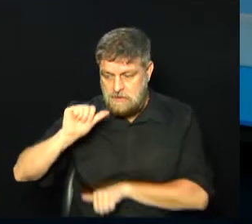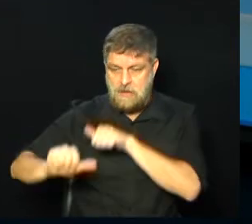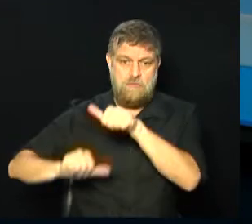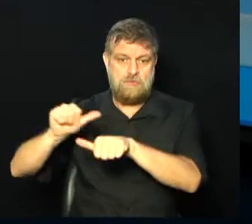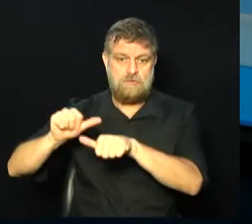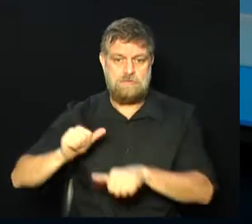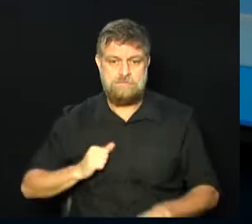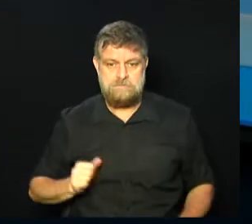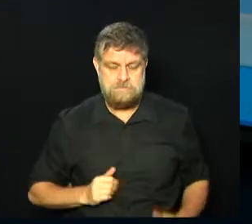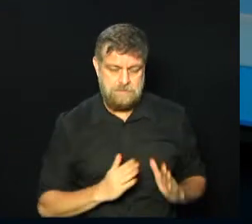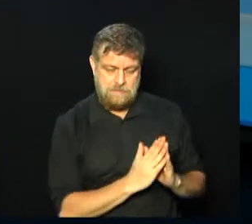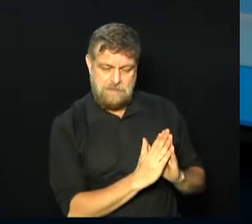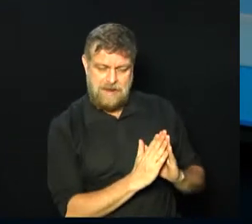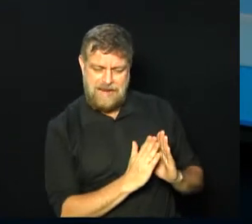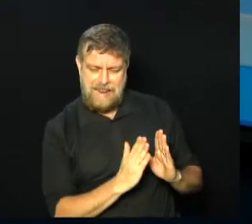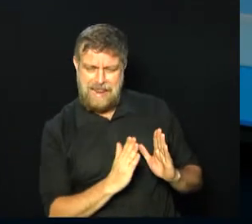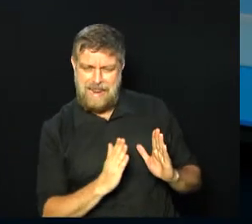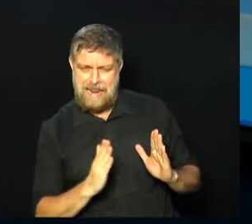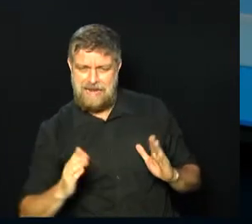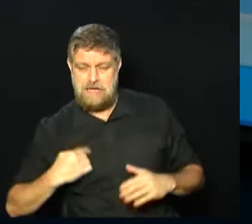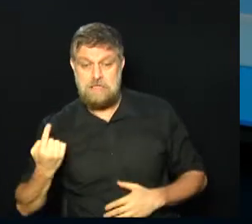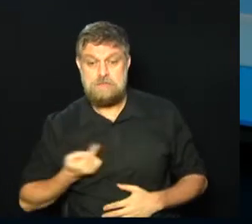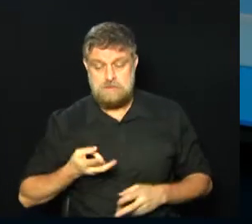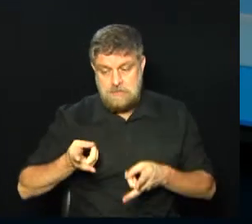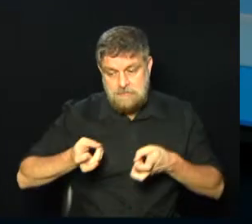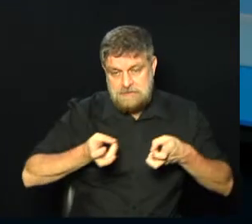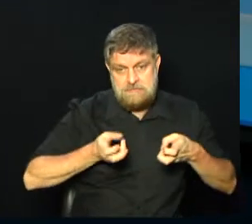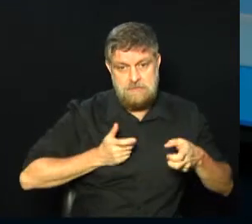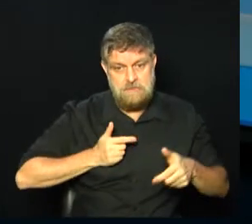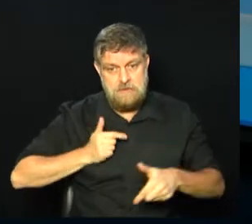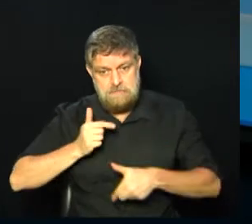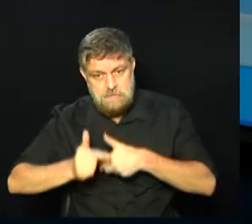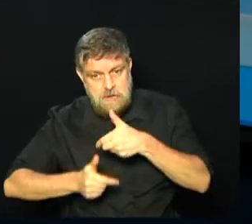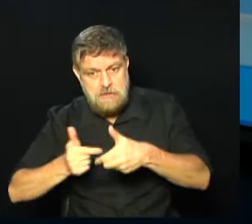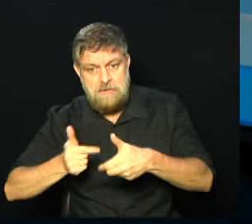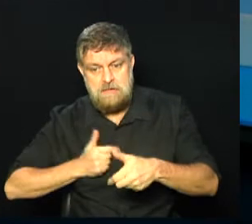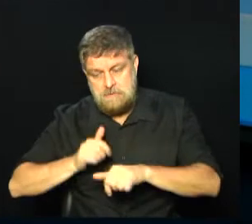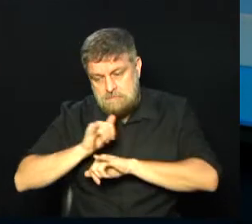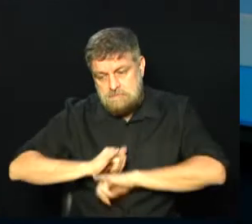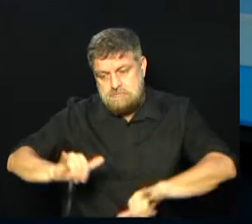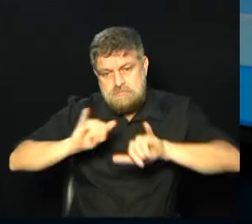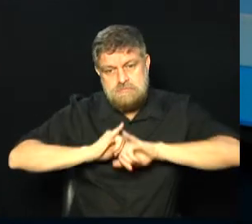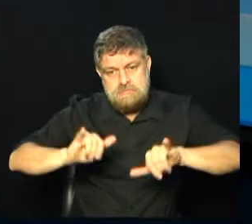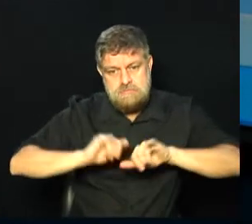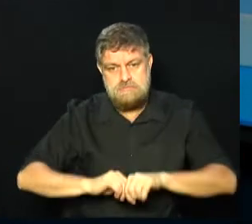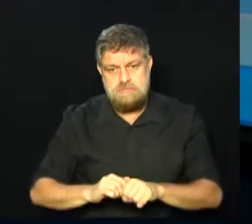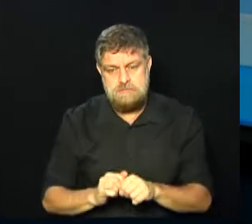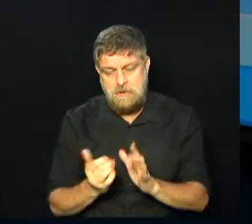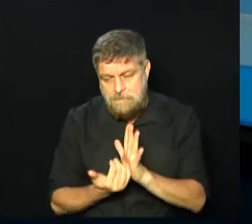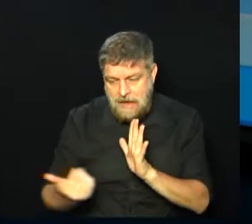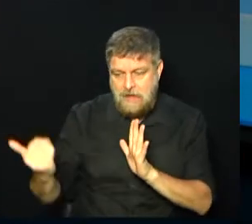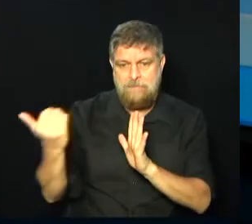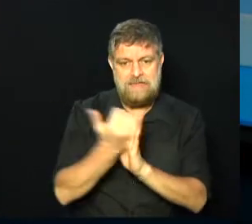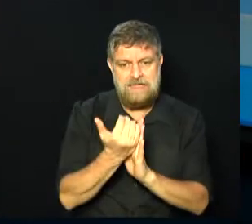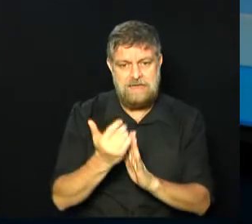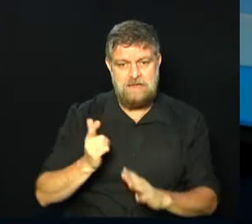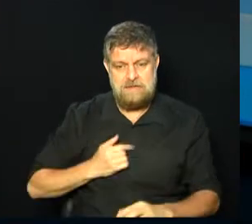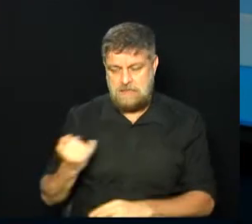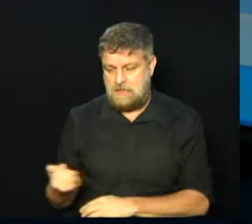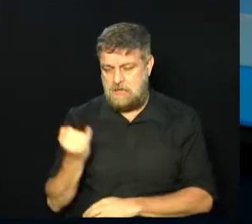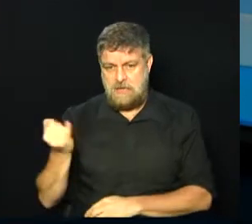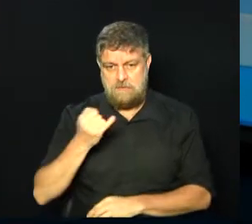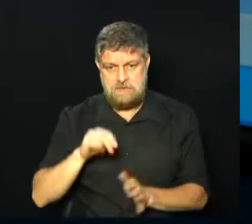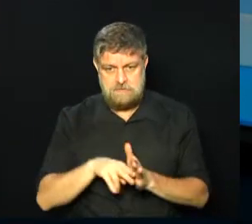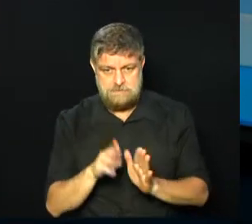longo dessa caminhada, percebemos que esse movimento precisava ser ampliado, além da importância do